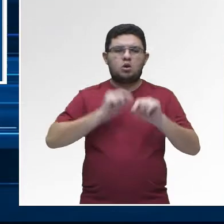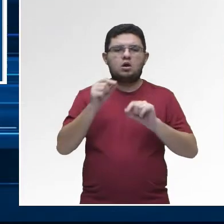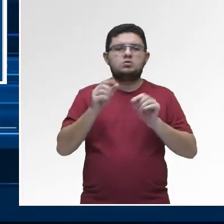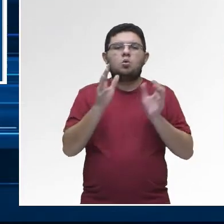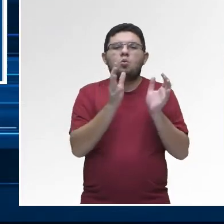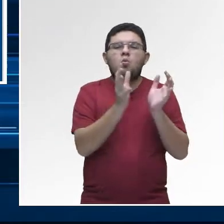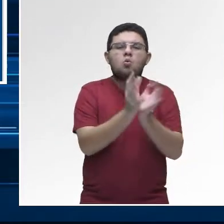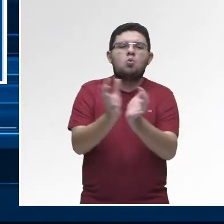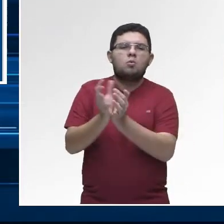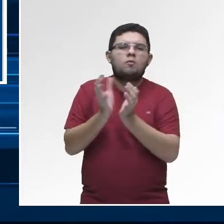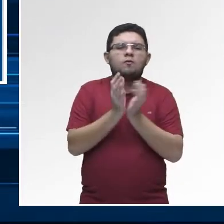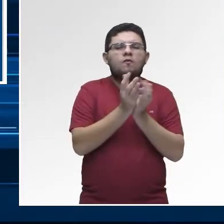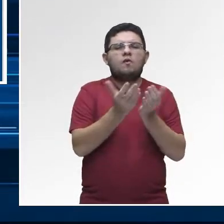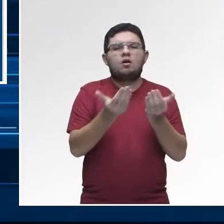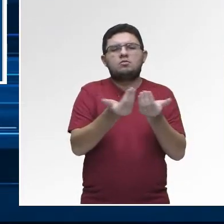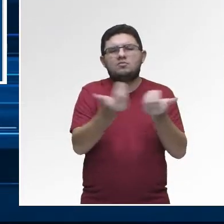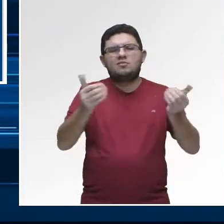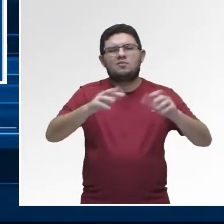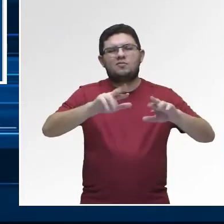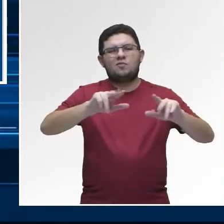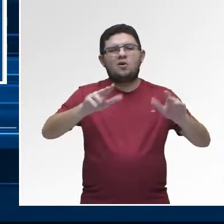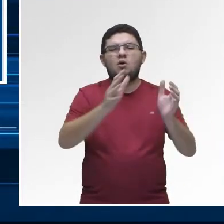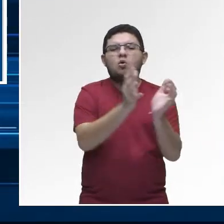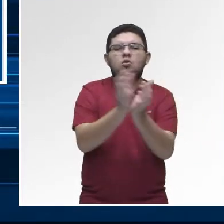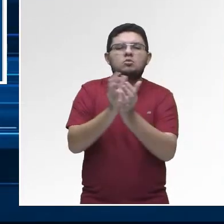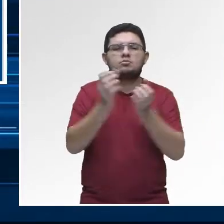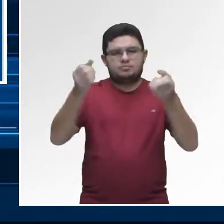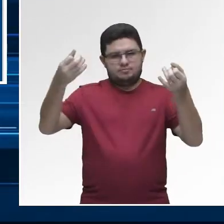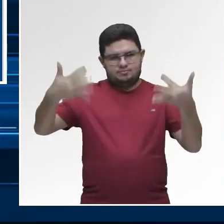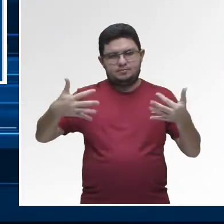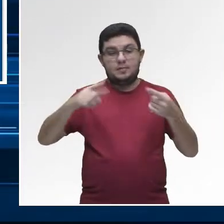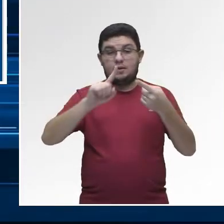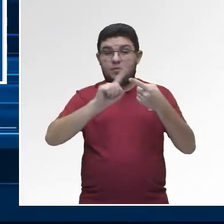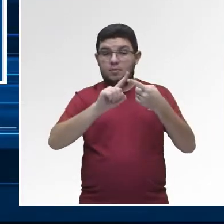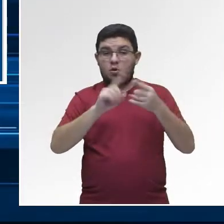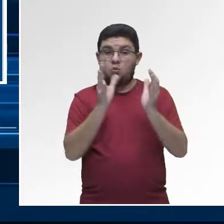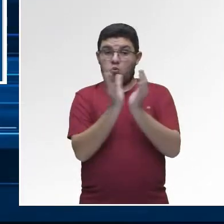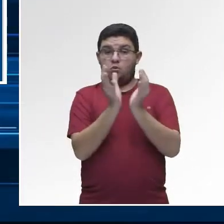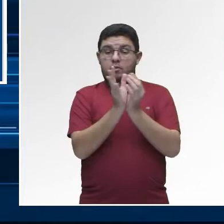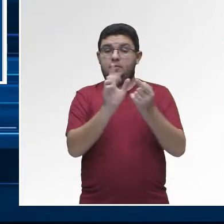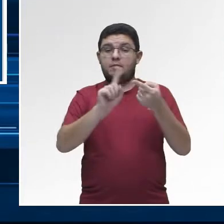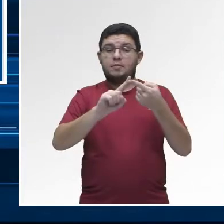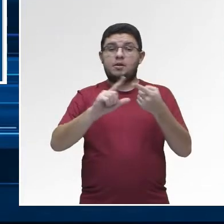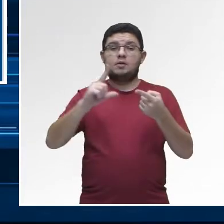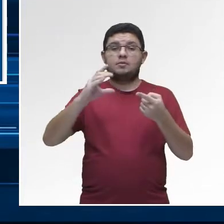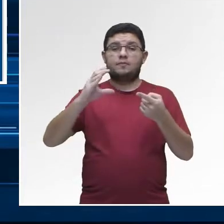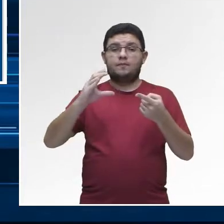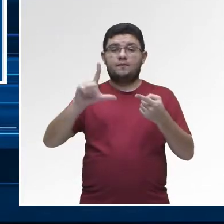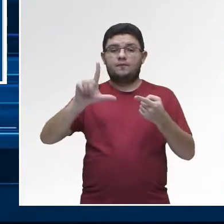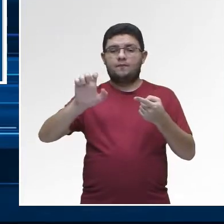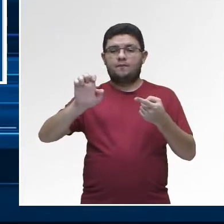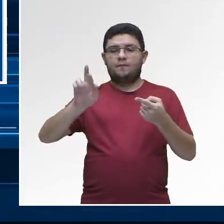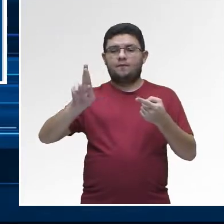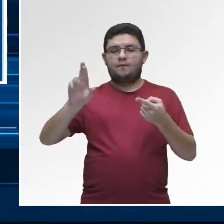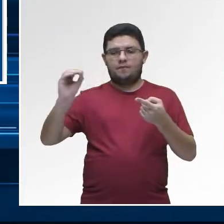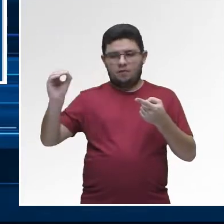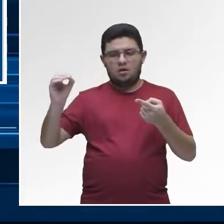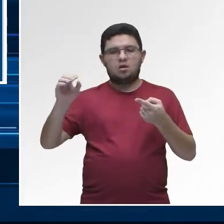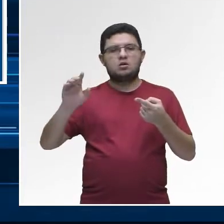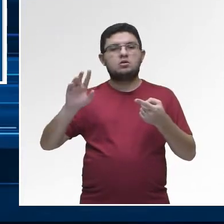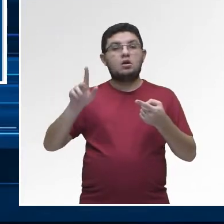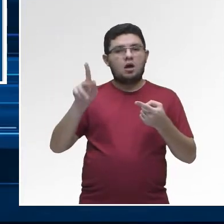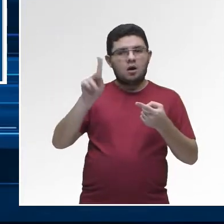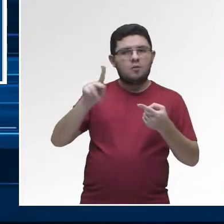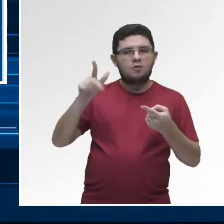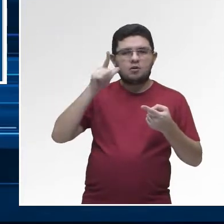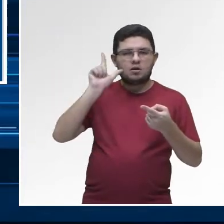dentro dessa sociedade agora, certo? Vamos lá. O primeiro é o clero. O que é o clero? A professora já explicou para nós.